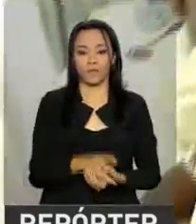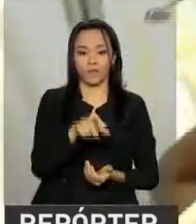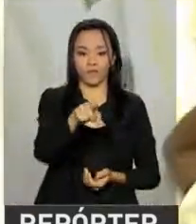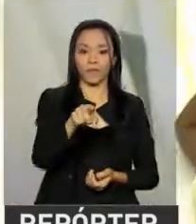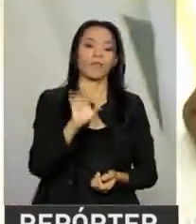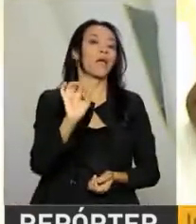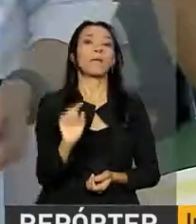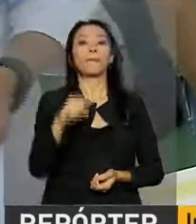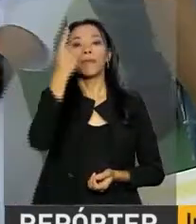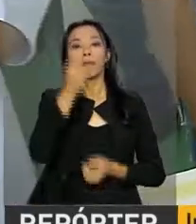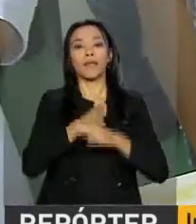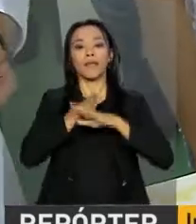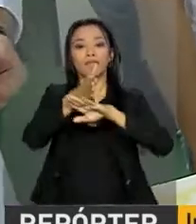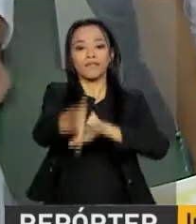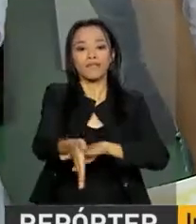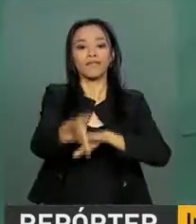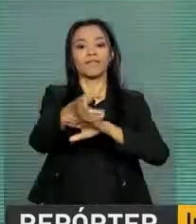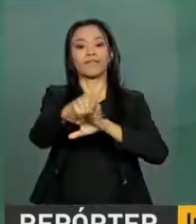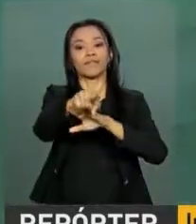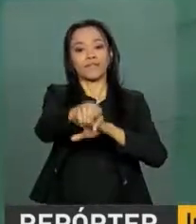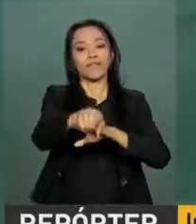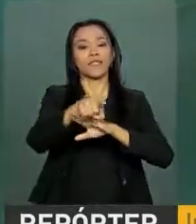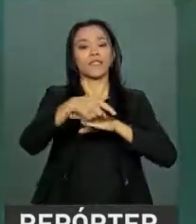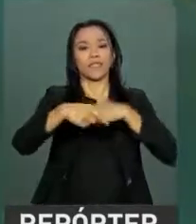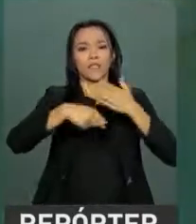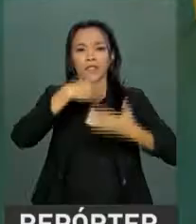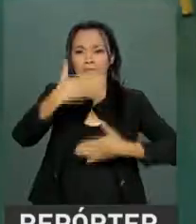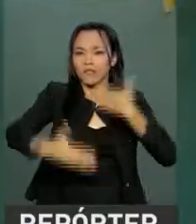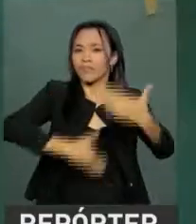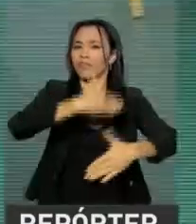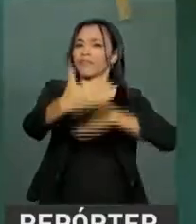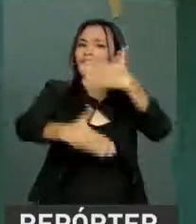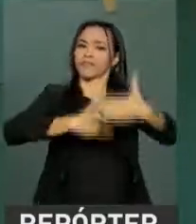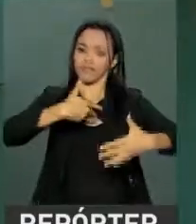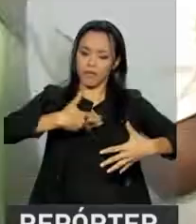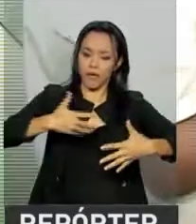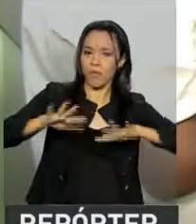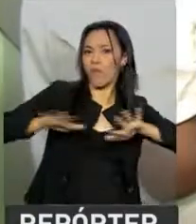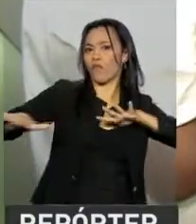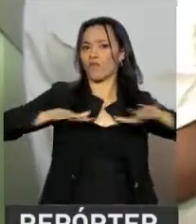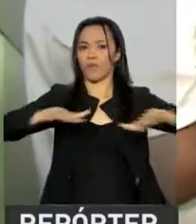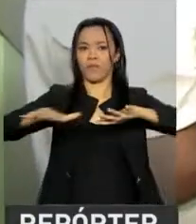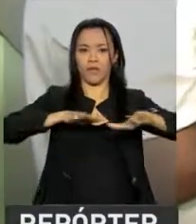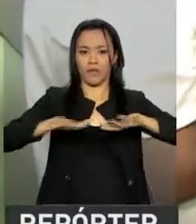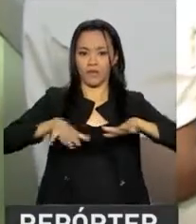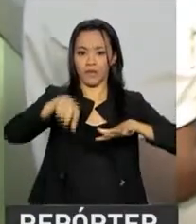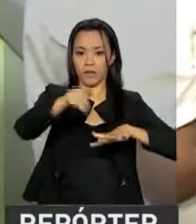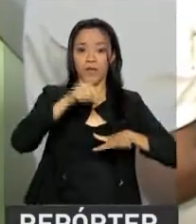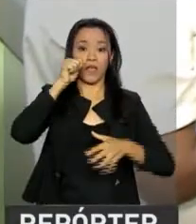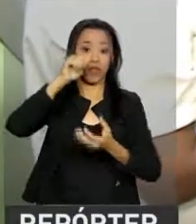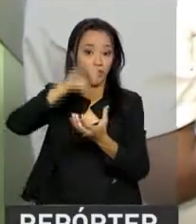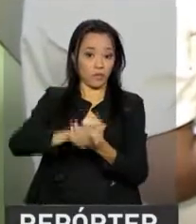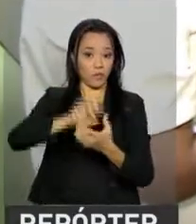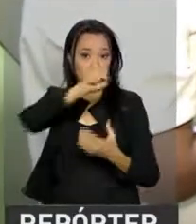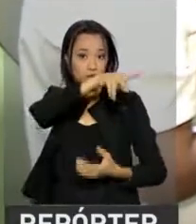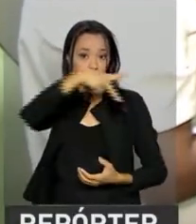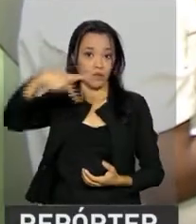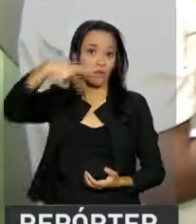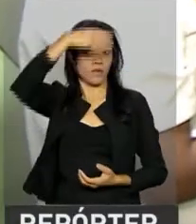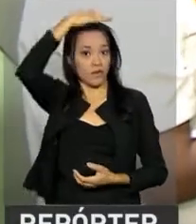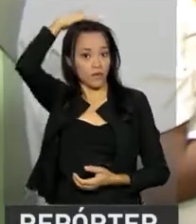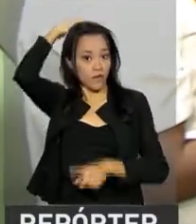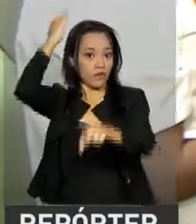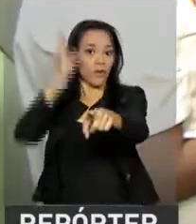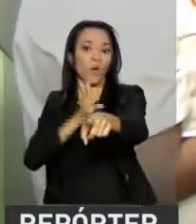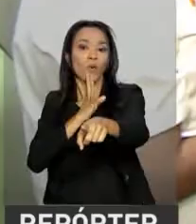primeira consulta a internação as atividades que incentivam o movimento a primeira dama marcela temer conheceu o passo a passo